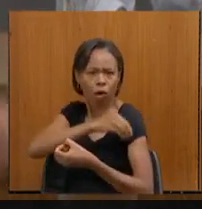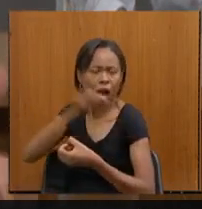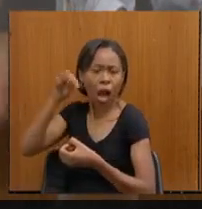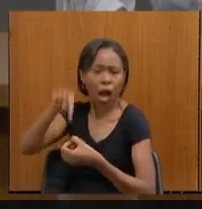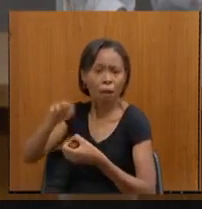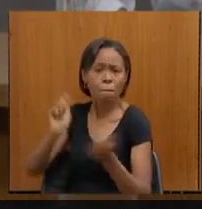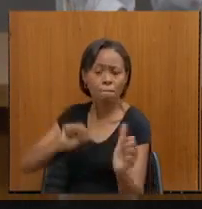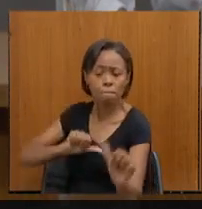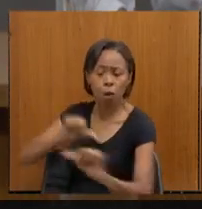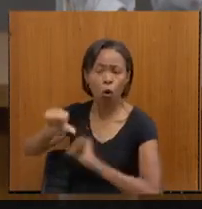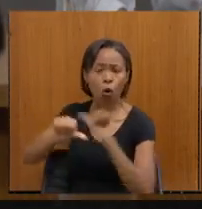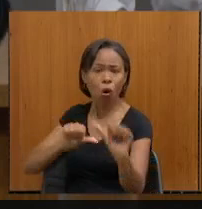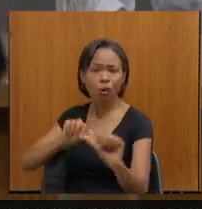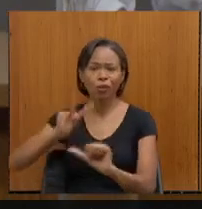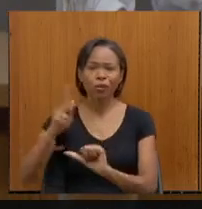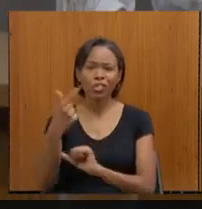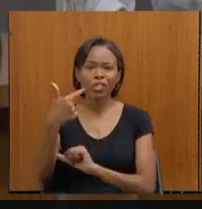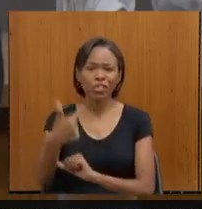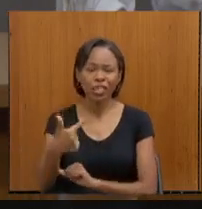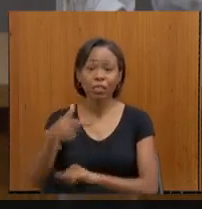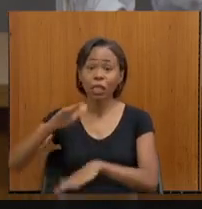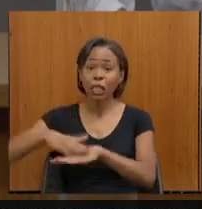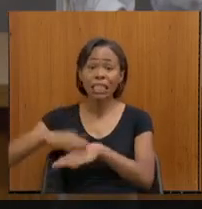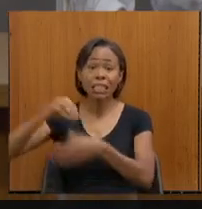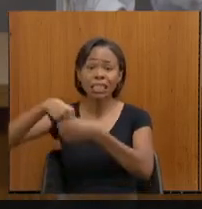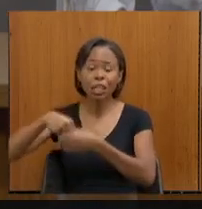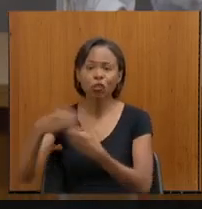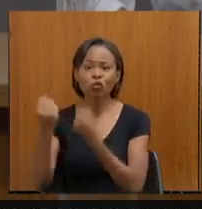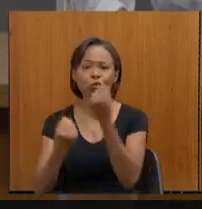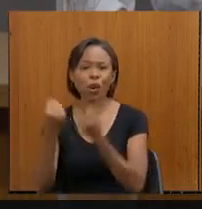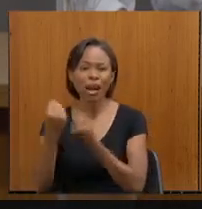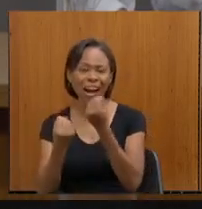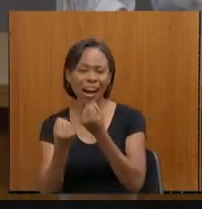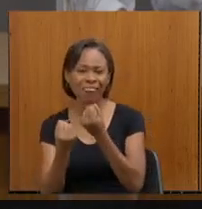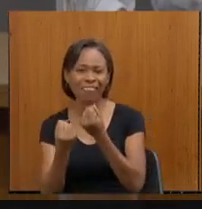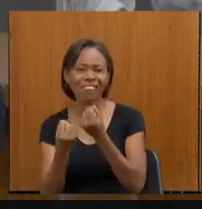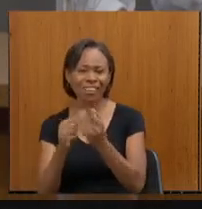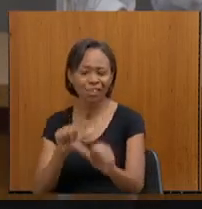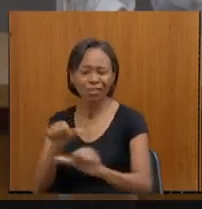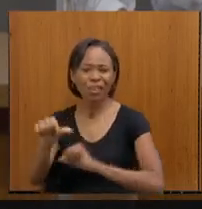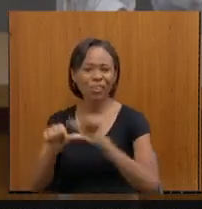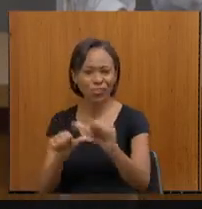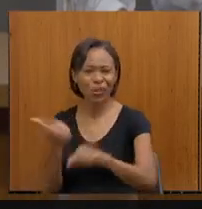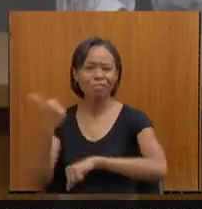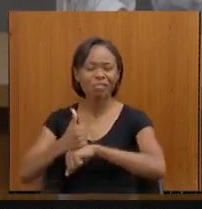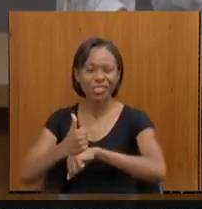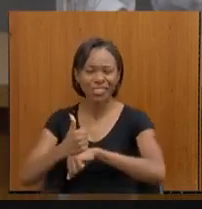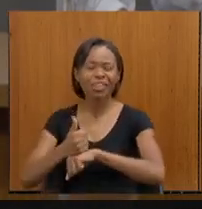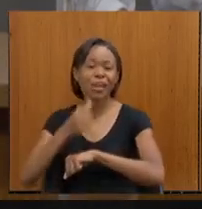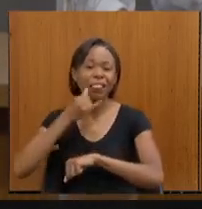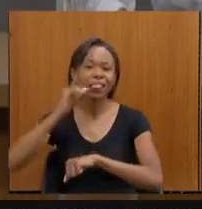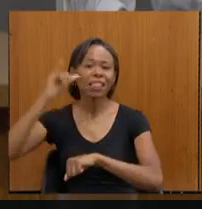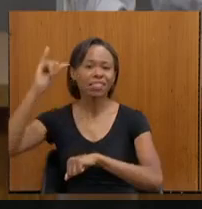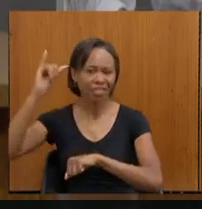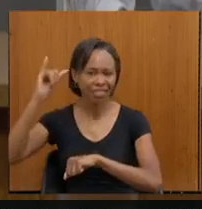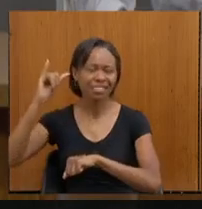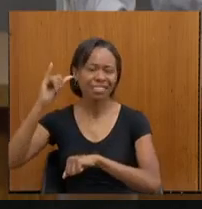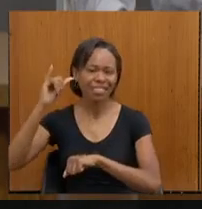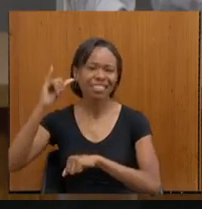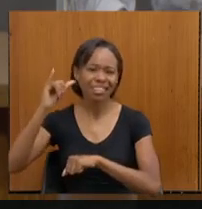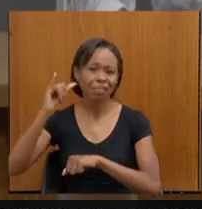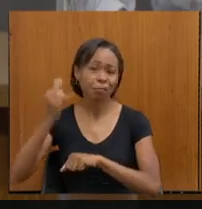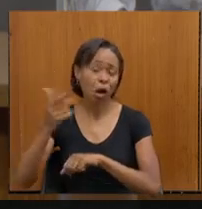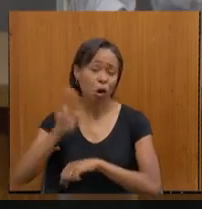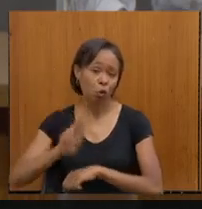transformação de etanol para hidrogênio hidrogênio em energia elétrica para usar e isso no